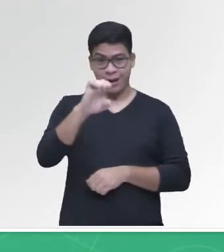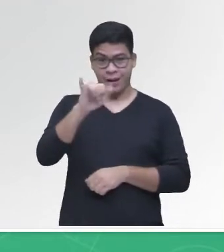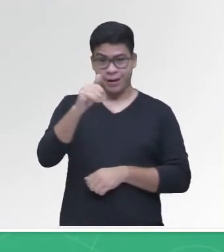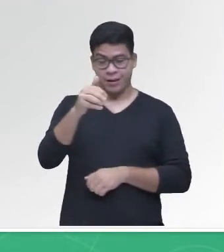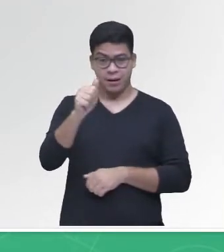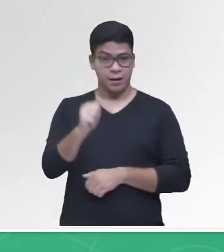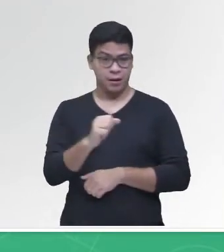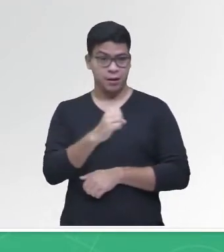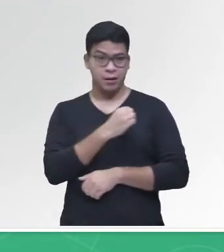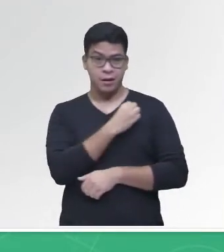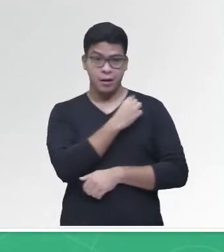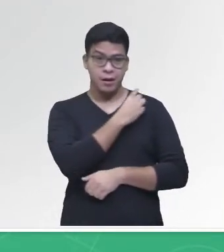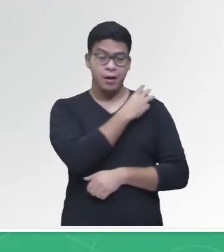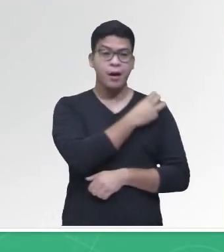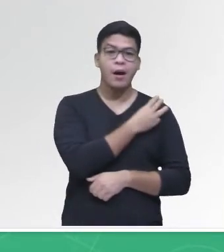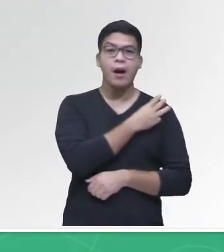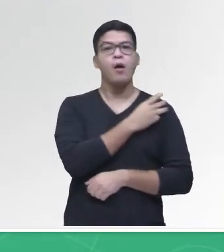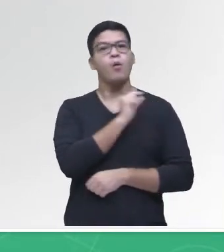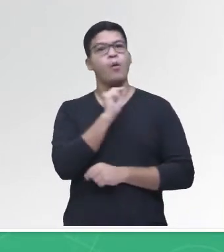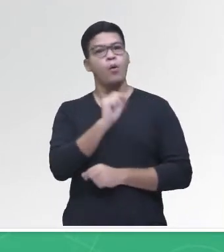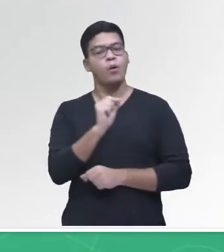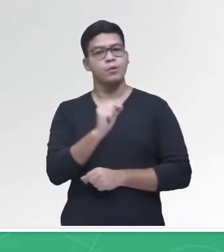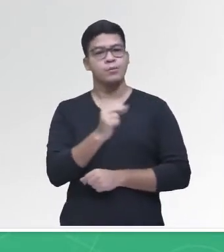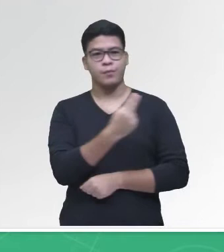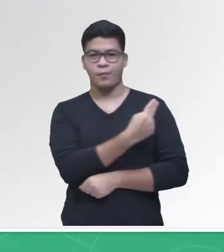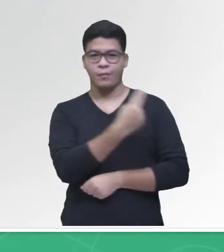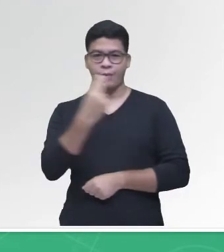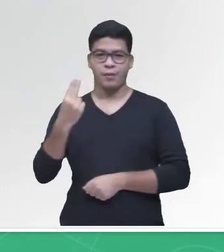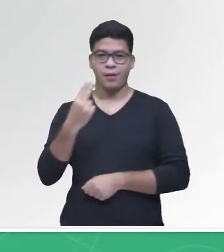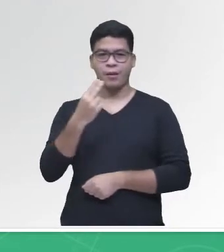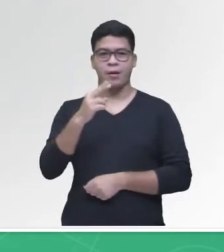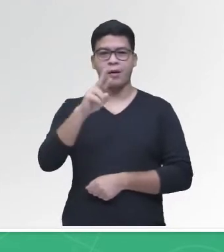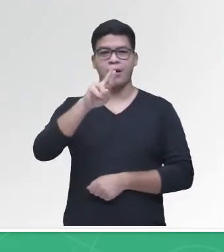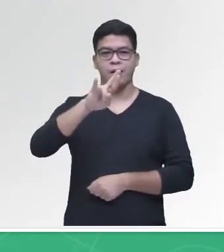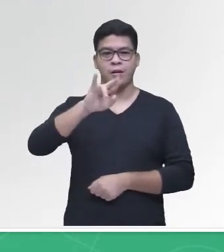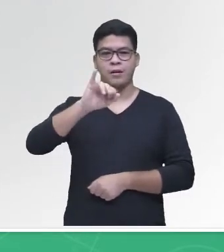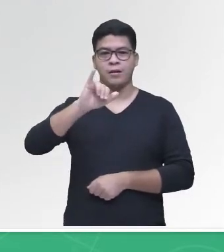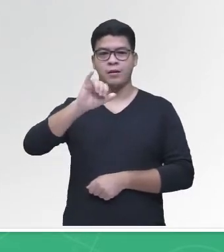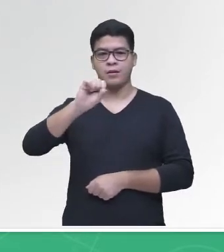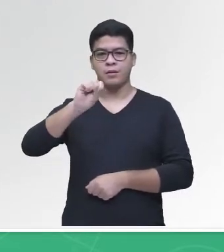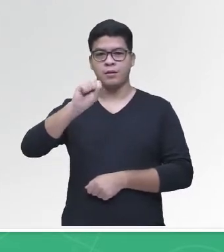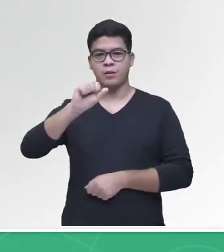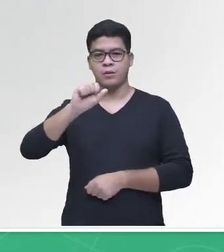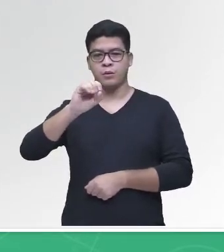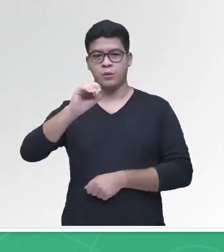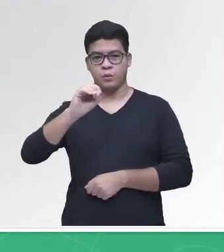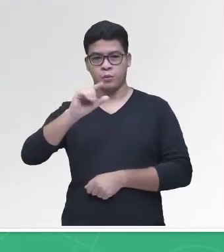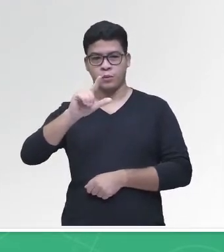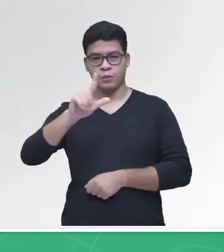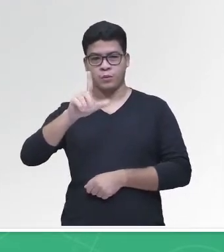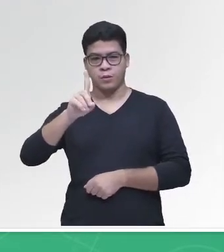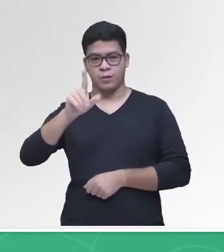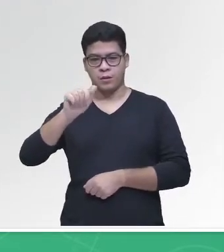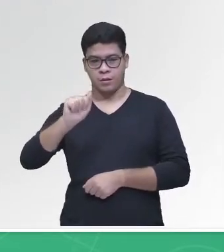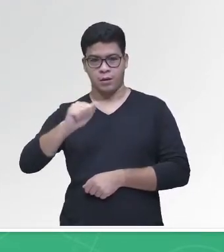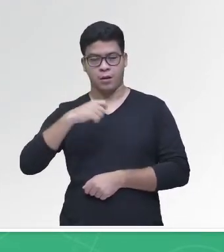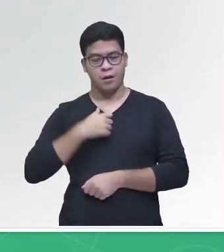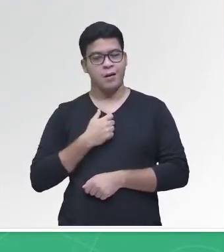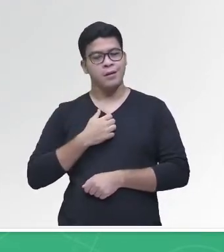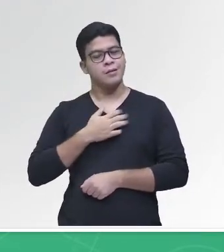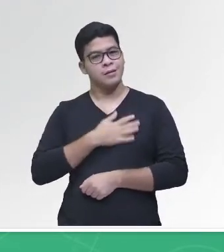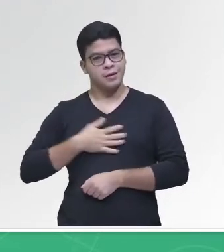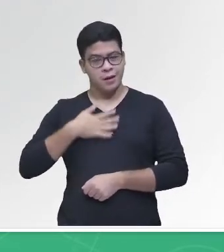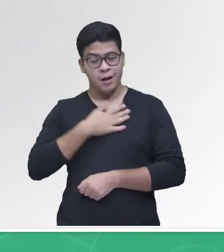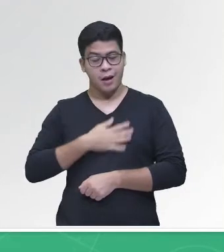Ensino Médio. Eu sou a professora Risolda Farias e é uma satisfação estar com vocês na EJA, na Física